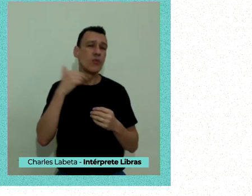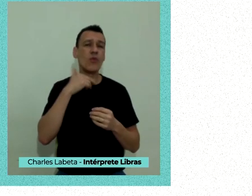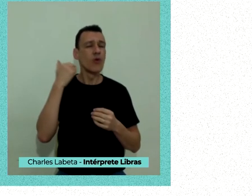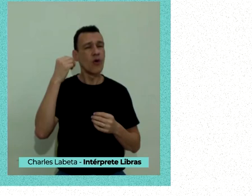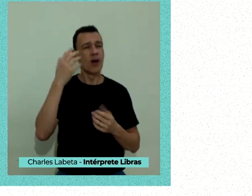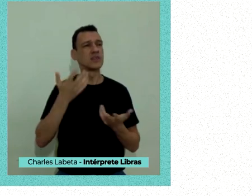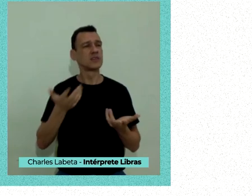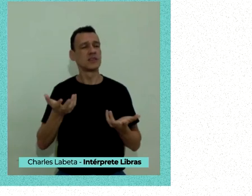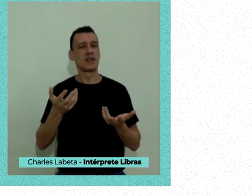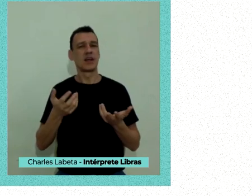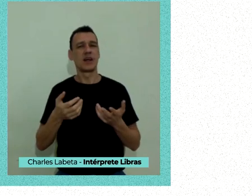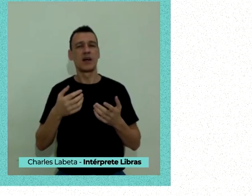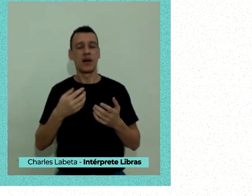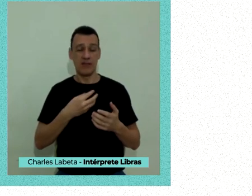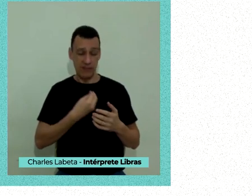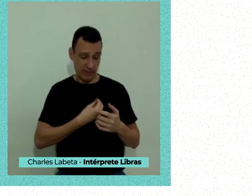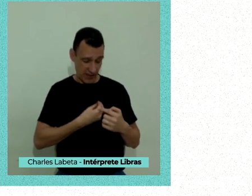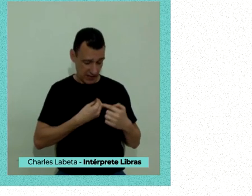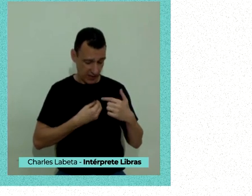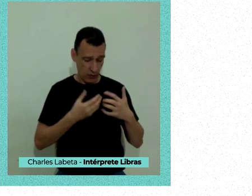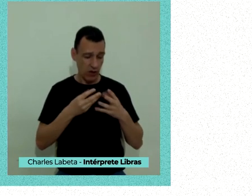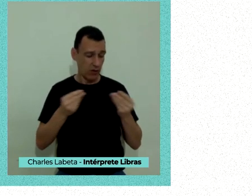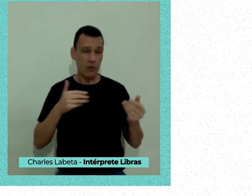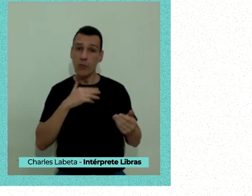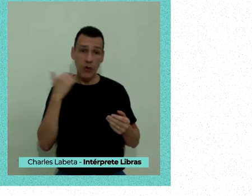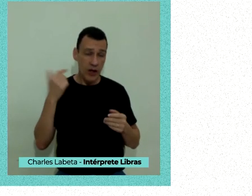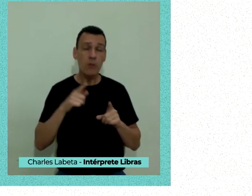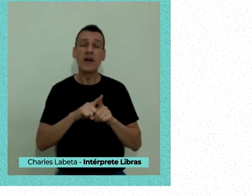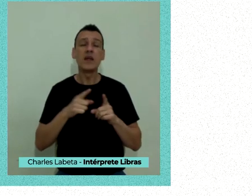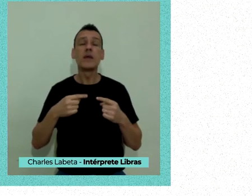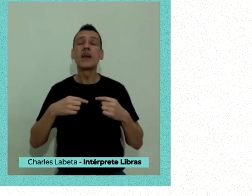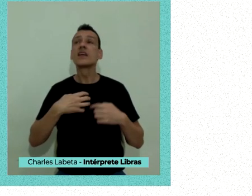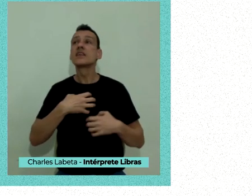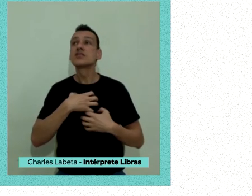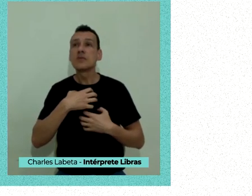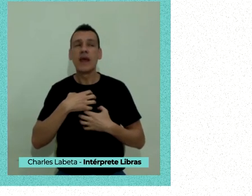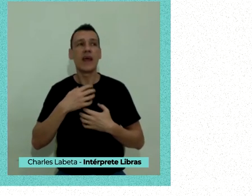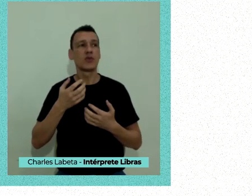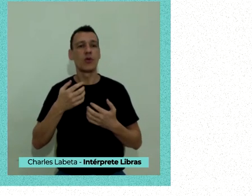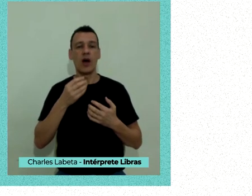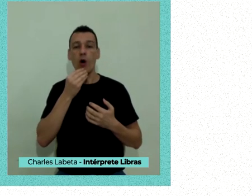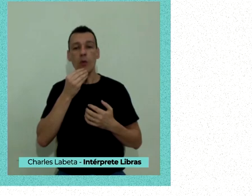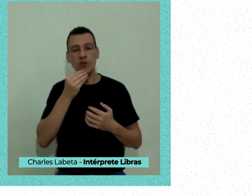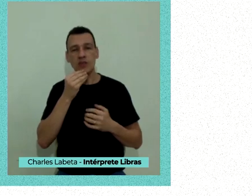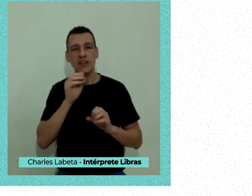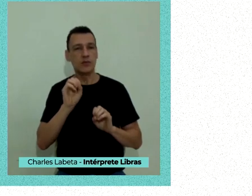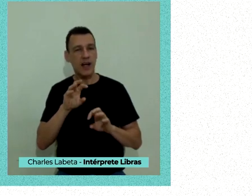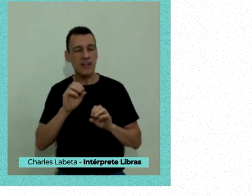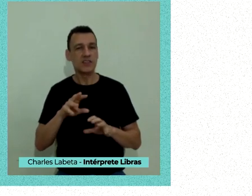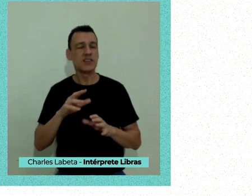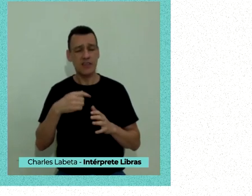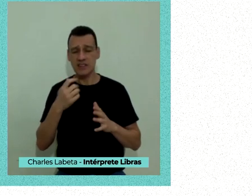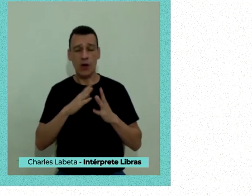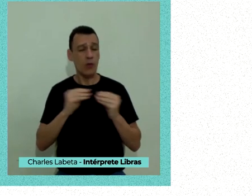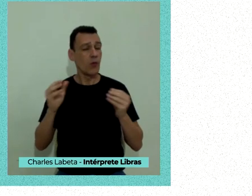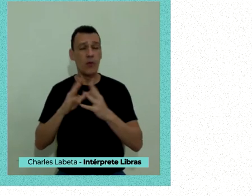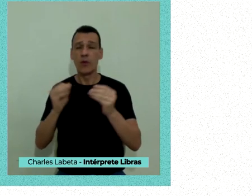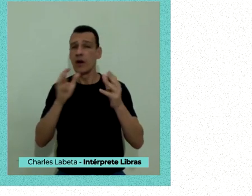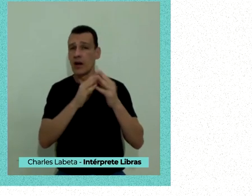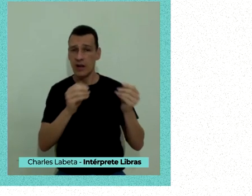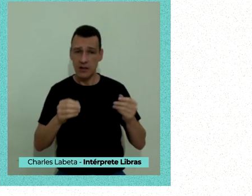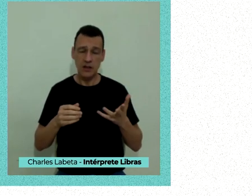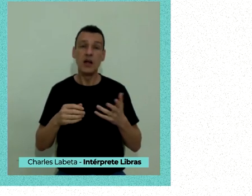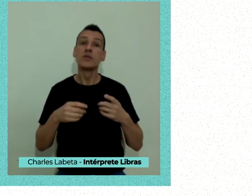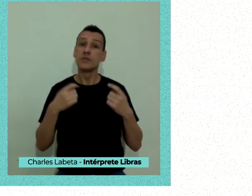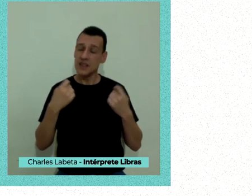morte das subjetividades, a morte das oportunidades educativas. A gente precisa começar a falar e a chamar a